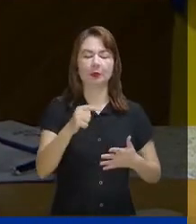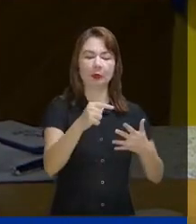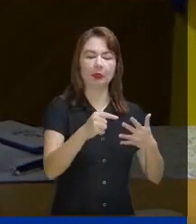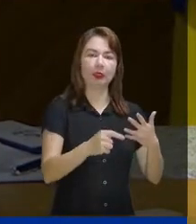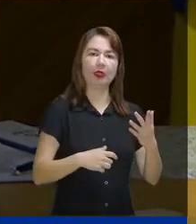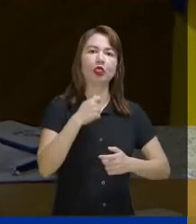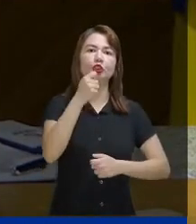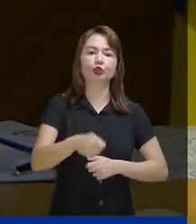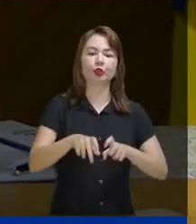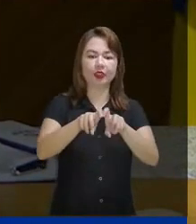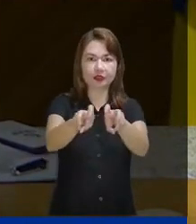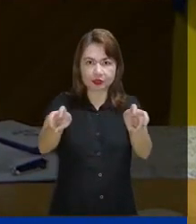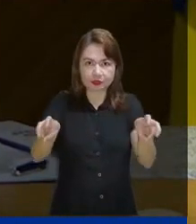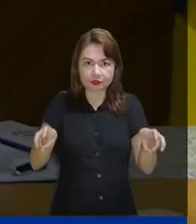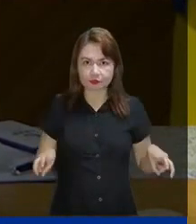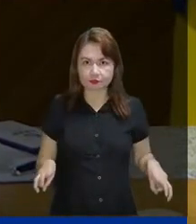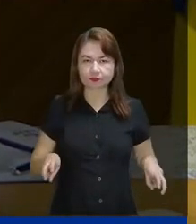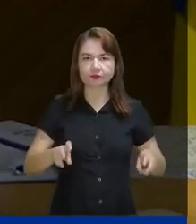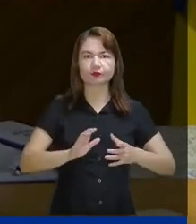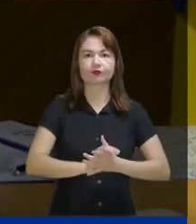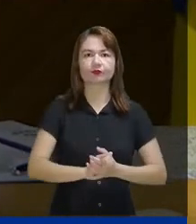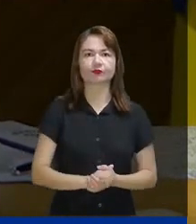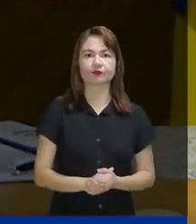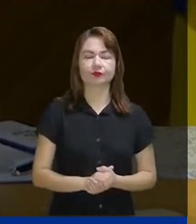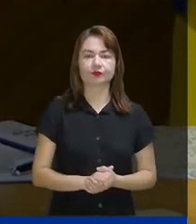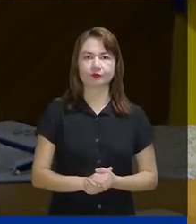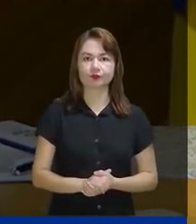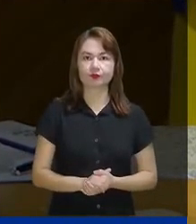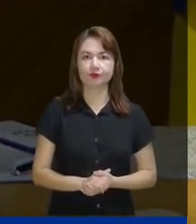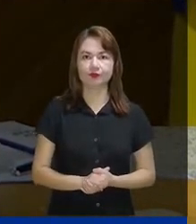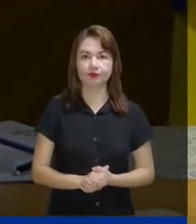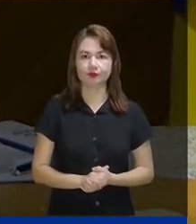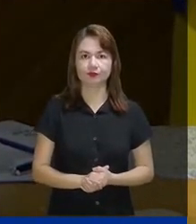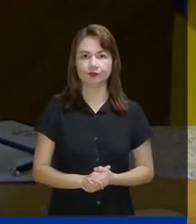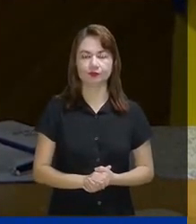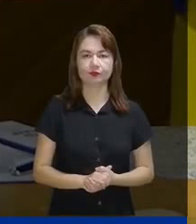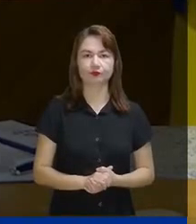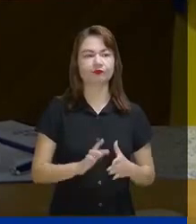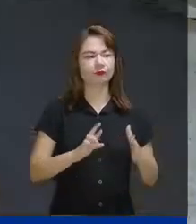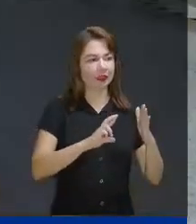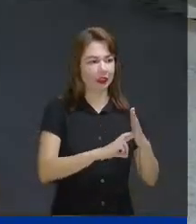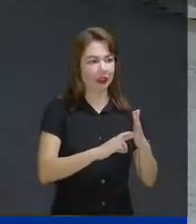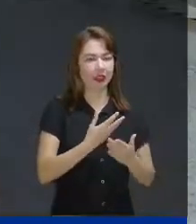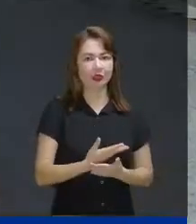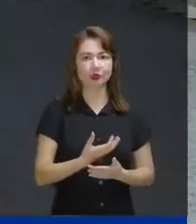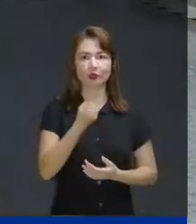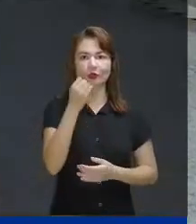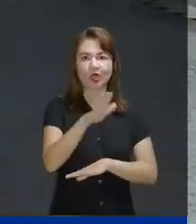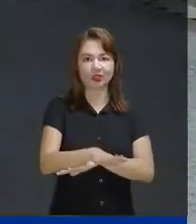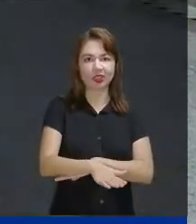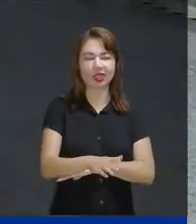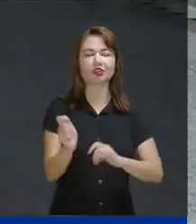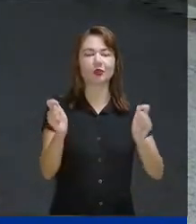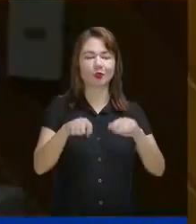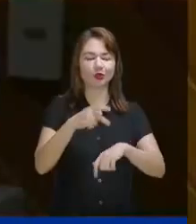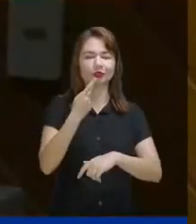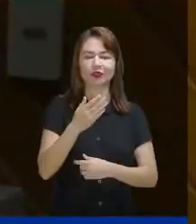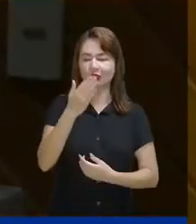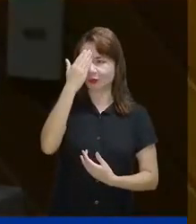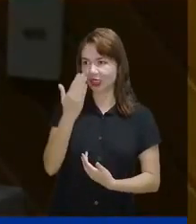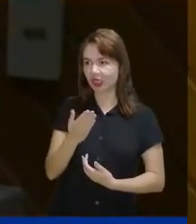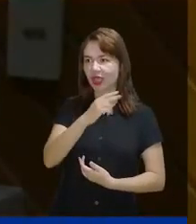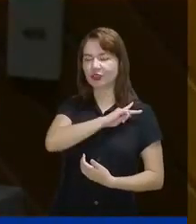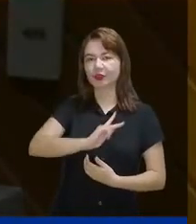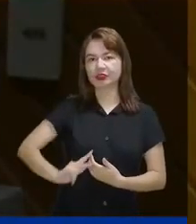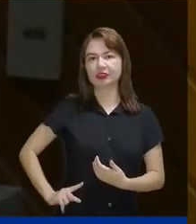Anselmo Gonçalves, Paulo Madeira, Tina Souza, Paula Santos e João Lages. Ilustre relator, boa tarde. Vossa Excelência está com a palavra. Obrigado, senhor